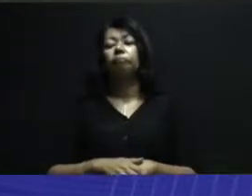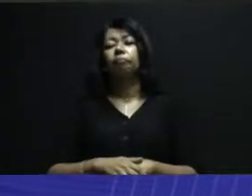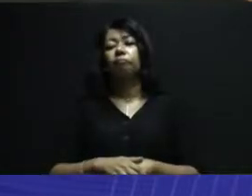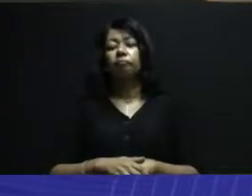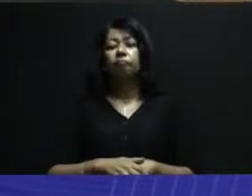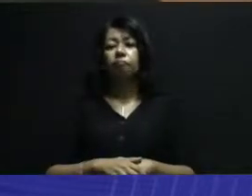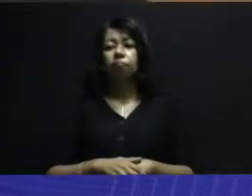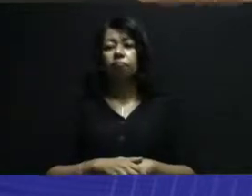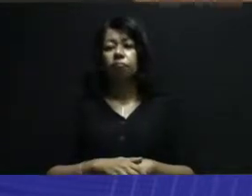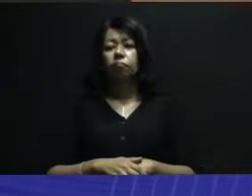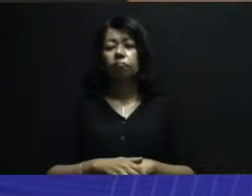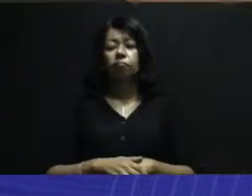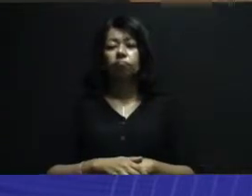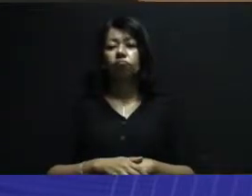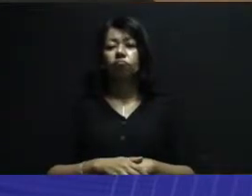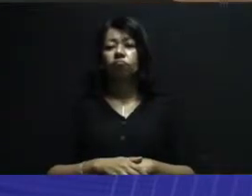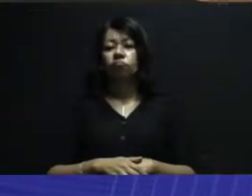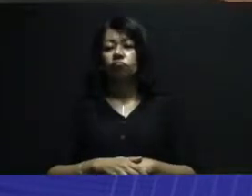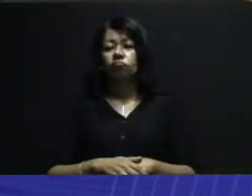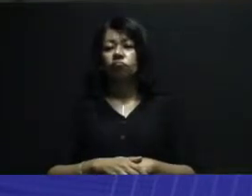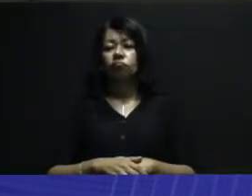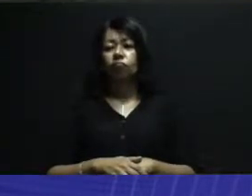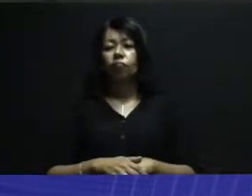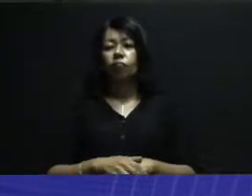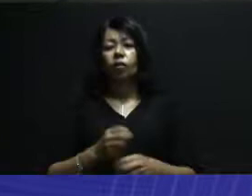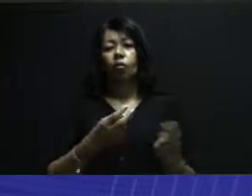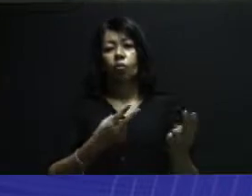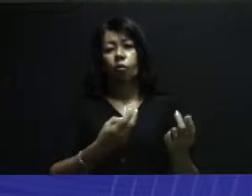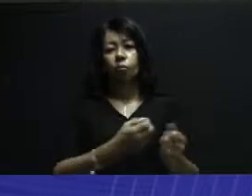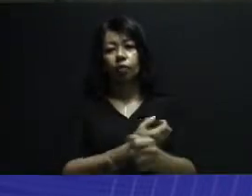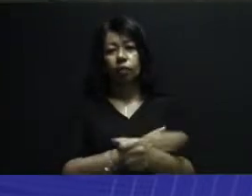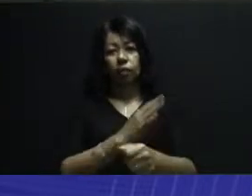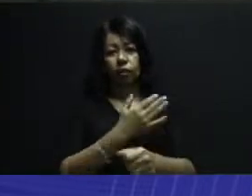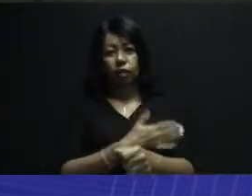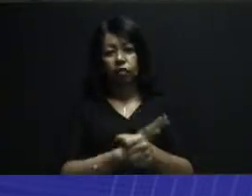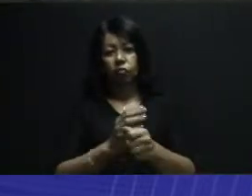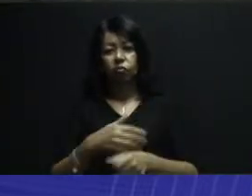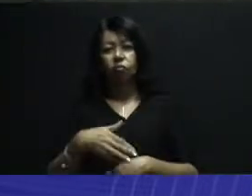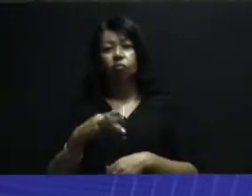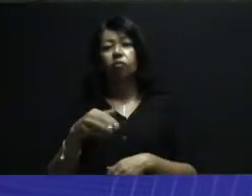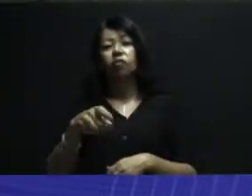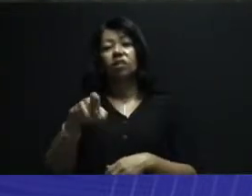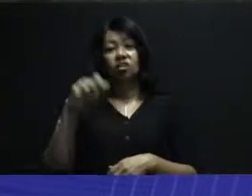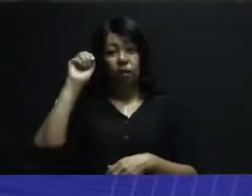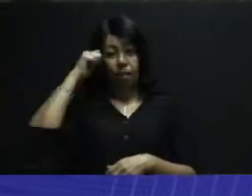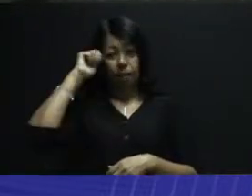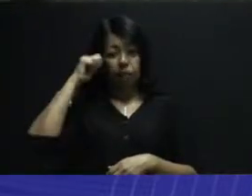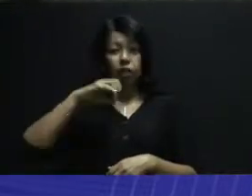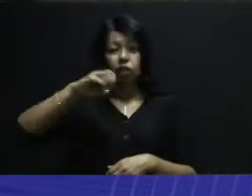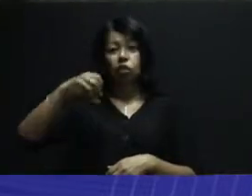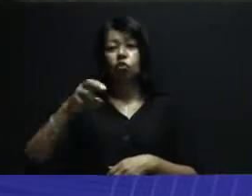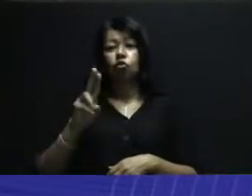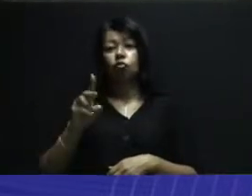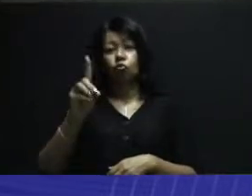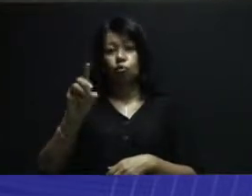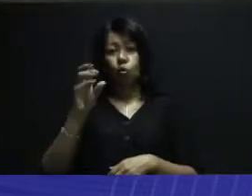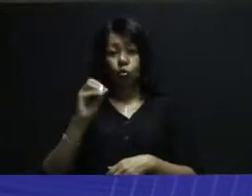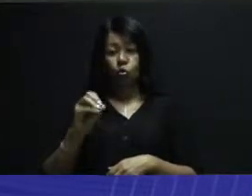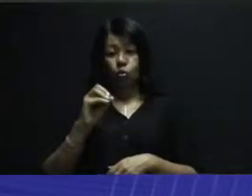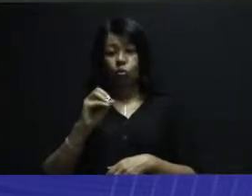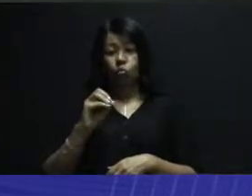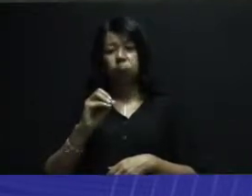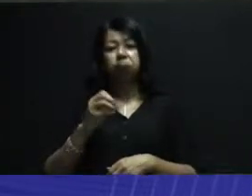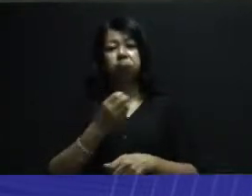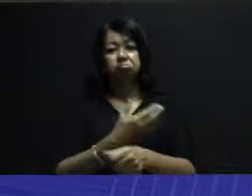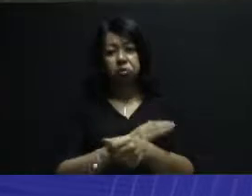campeão brasileiro. Como treinador, foi faixa preta de judô quinto dan. Alexander treinou o